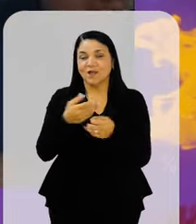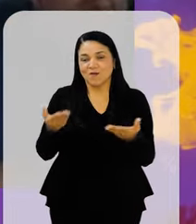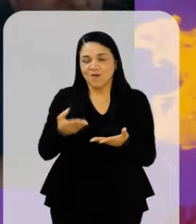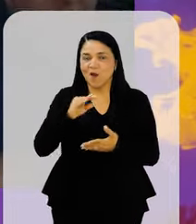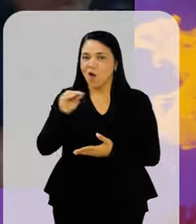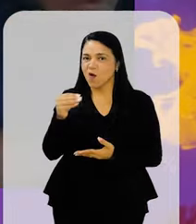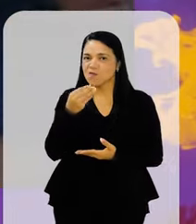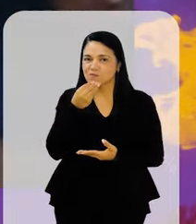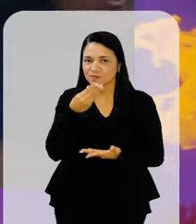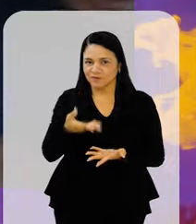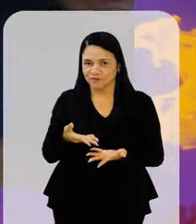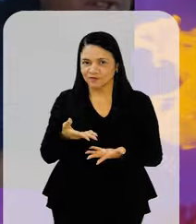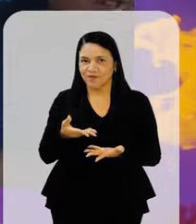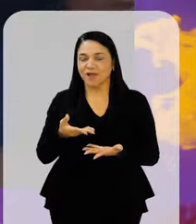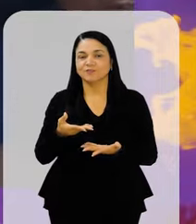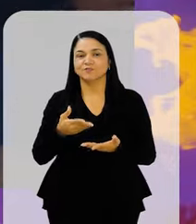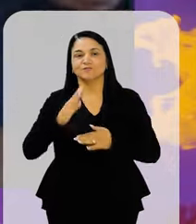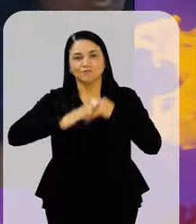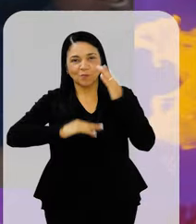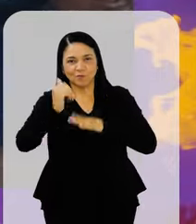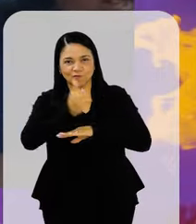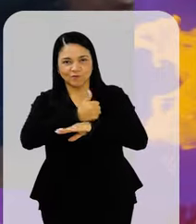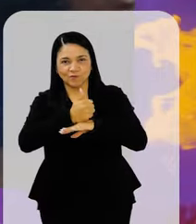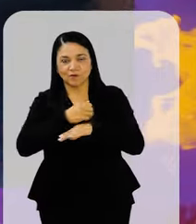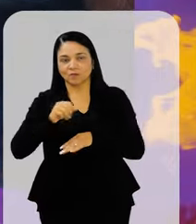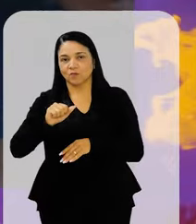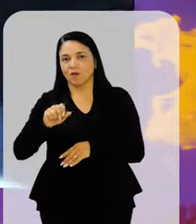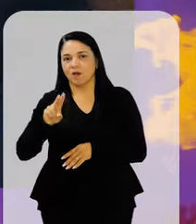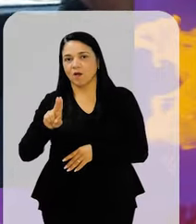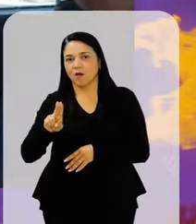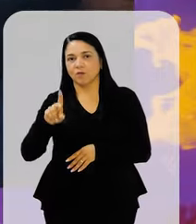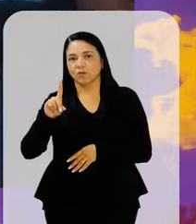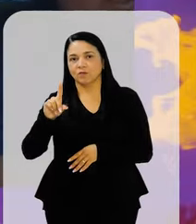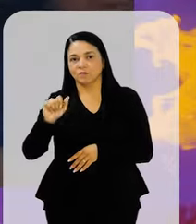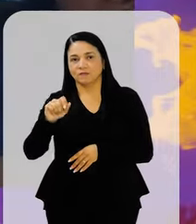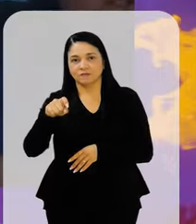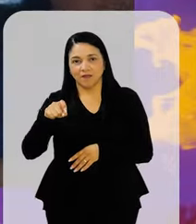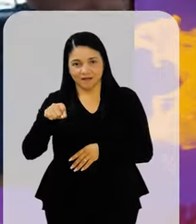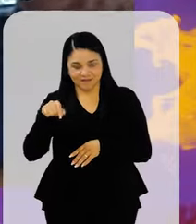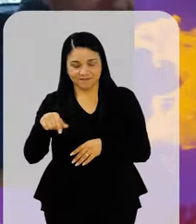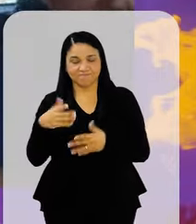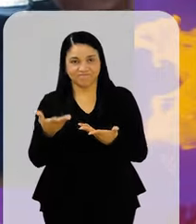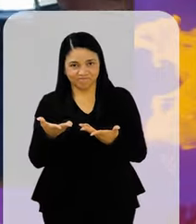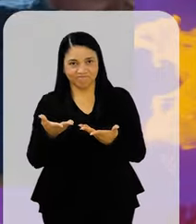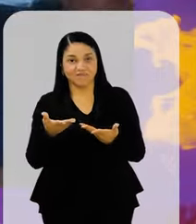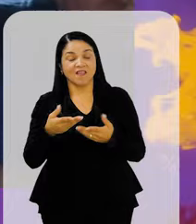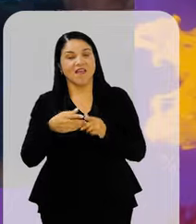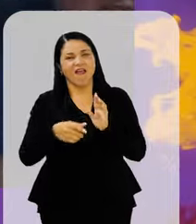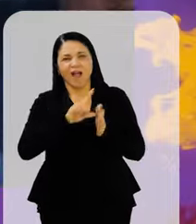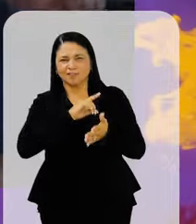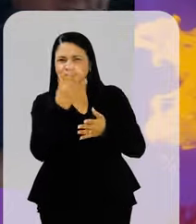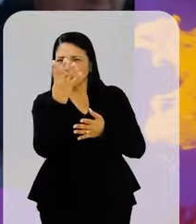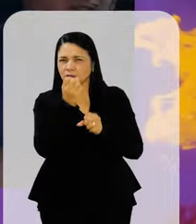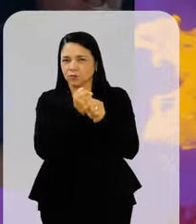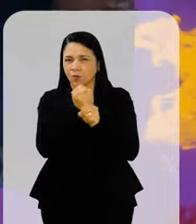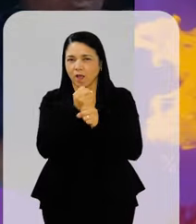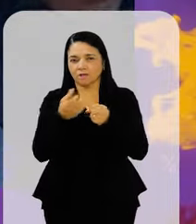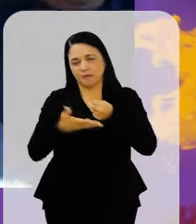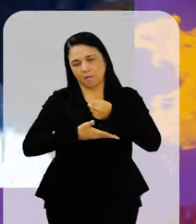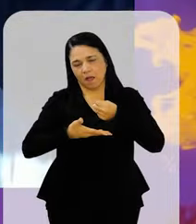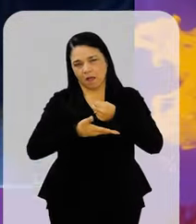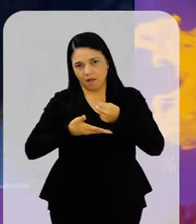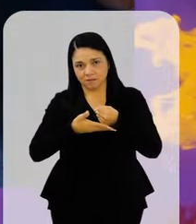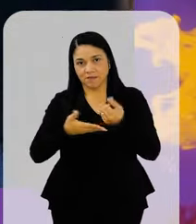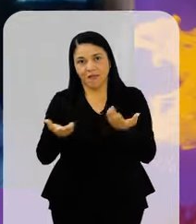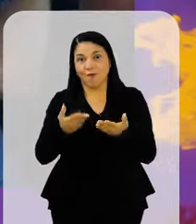teve a oportunidade de estar no profissional do Audax. Depois de 4 anos só na base, a gente está no profissional. Aí por isso que a gente está falando em trânsito